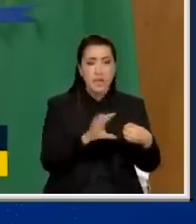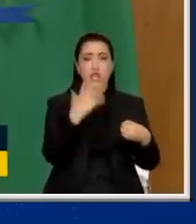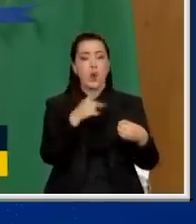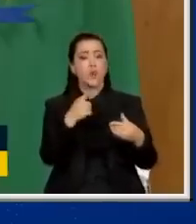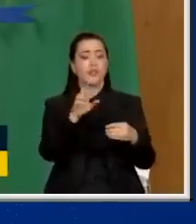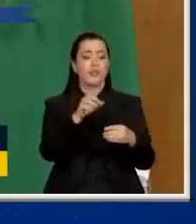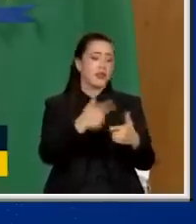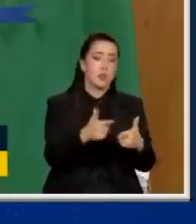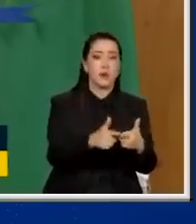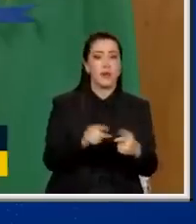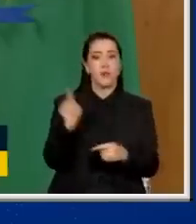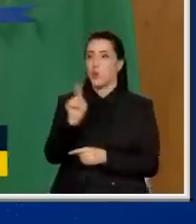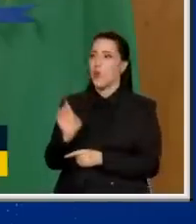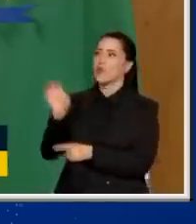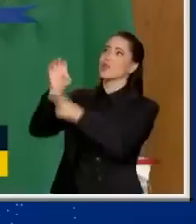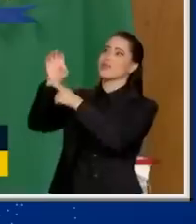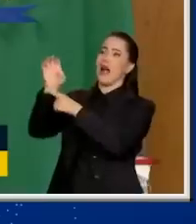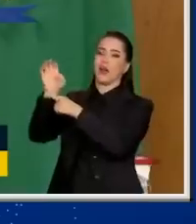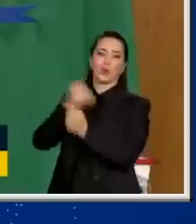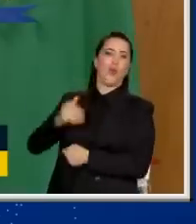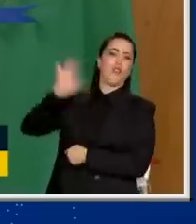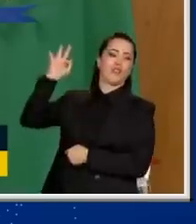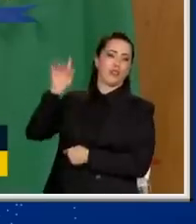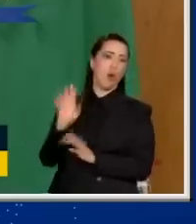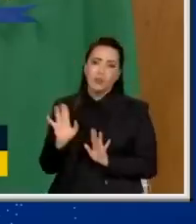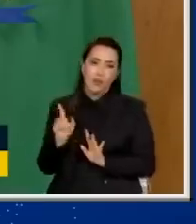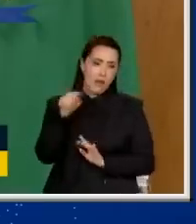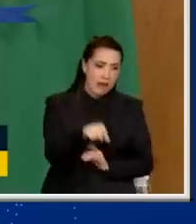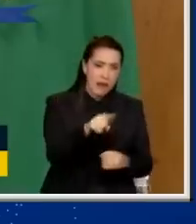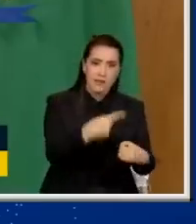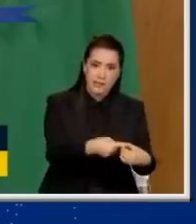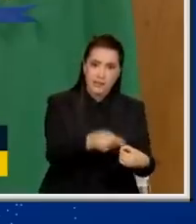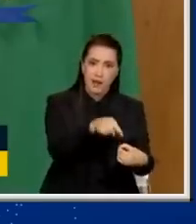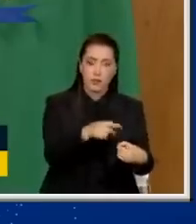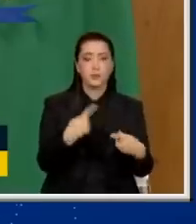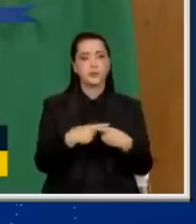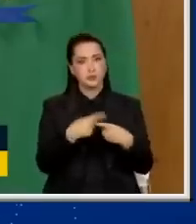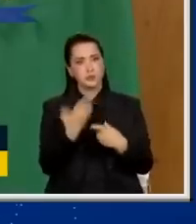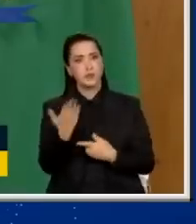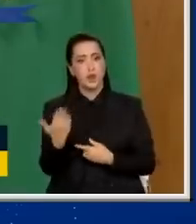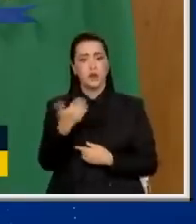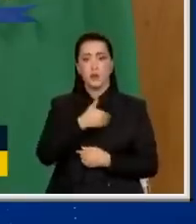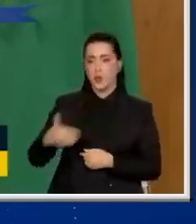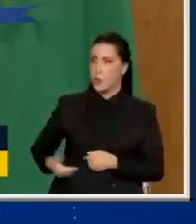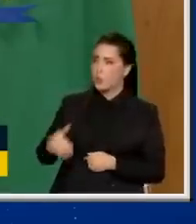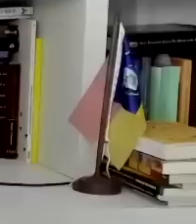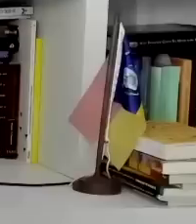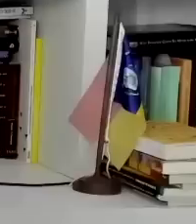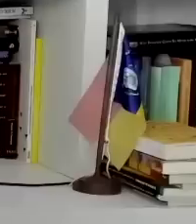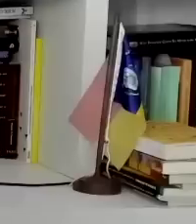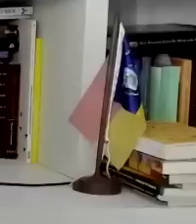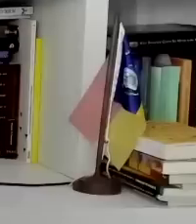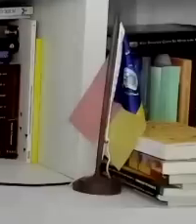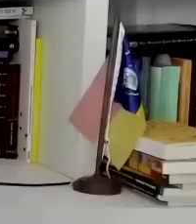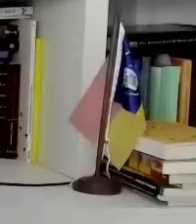lá que a Califórnia não é só dos Americanos ou que alguém vá Rússia e Diga lá que a Sibéria não